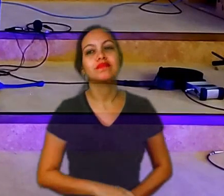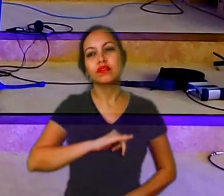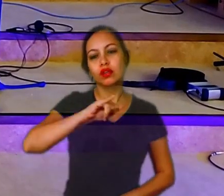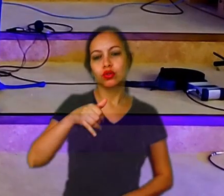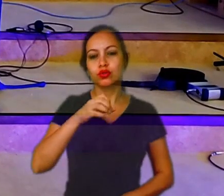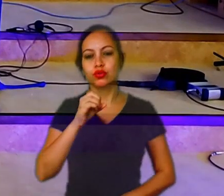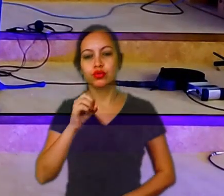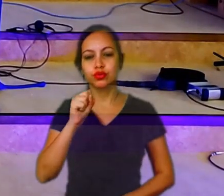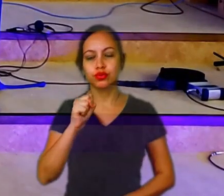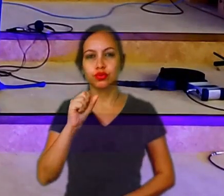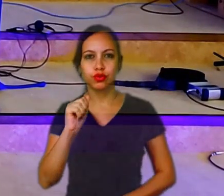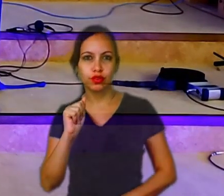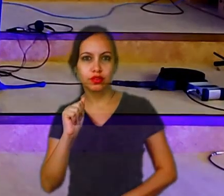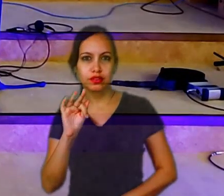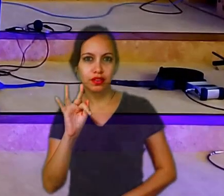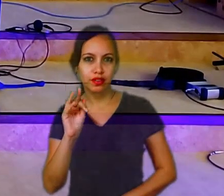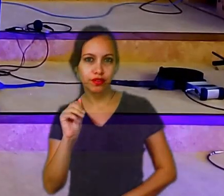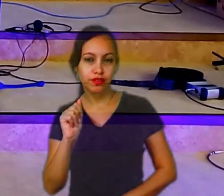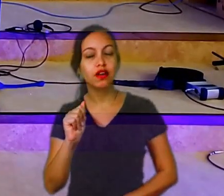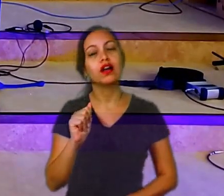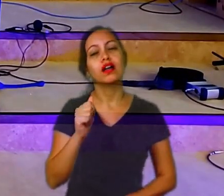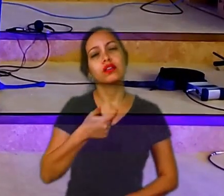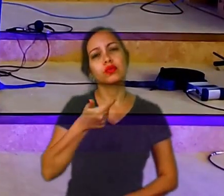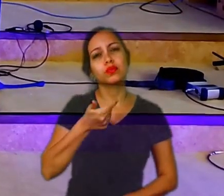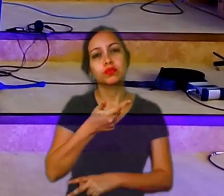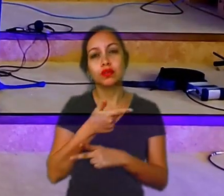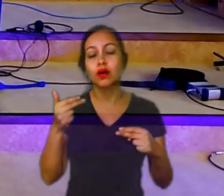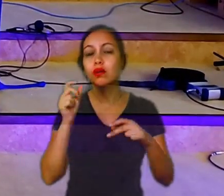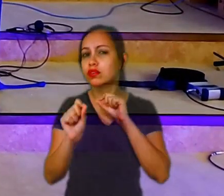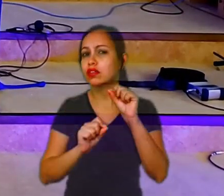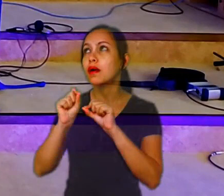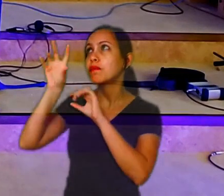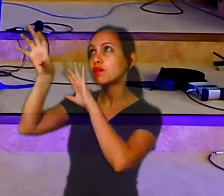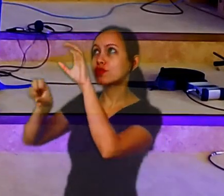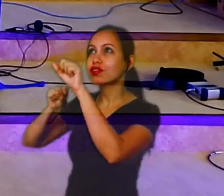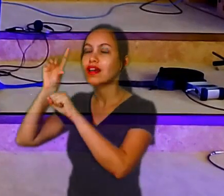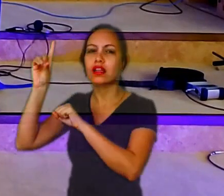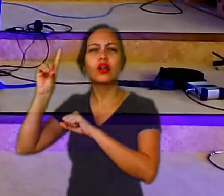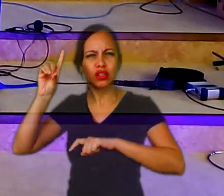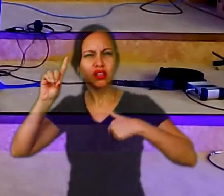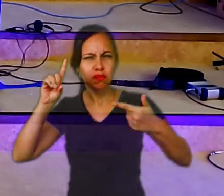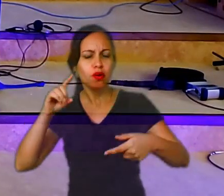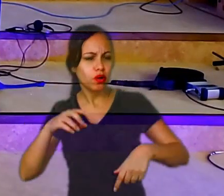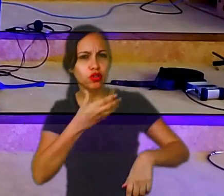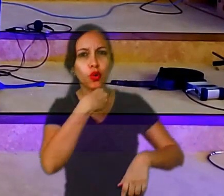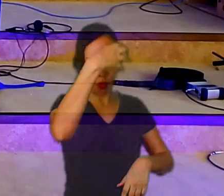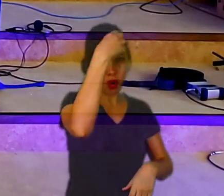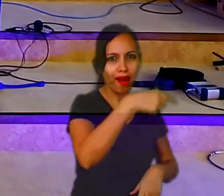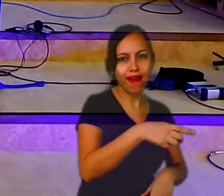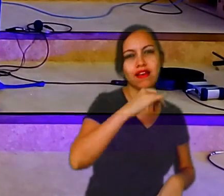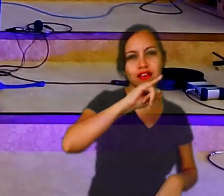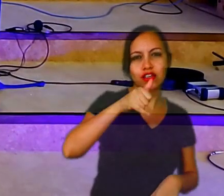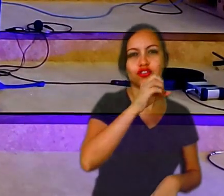Josafá, a segunda coisa que ele fez foi buscar ao Senhor. Depois que ele teve medo, depois que ele recebeu a